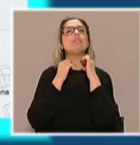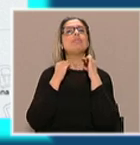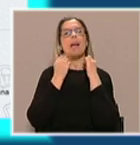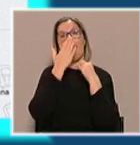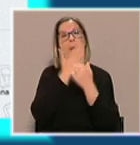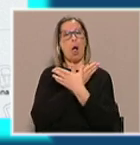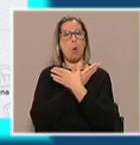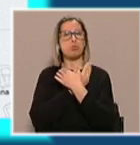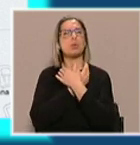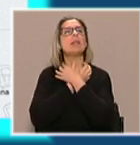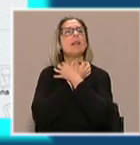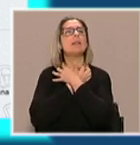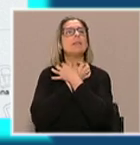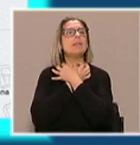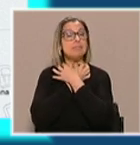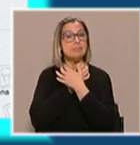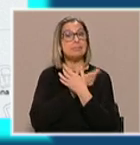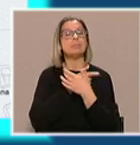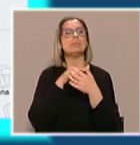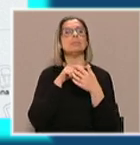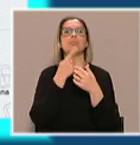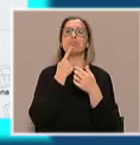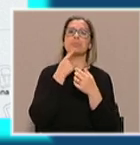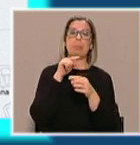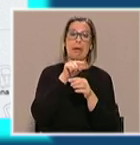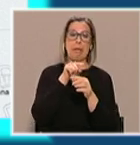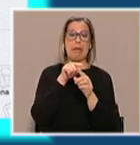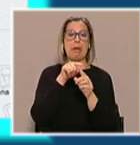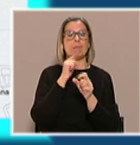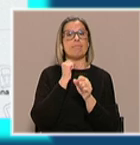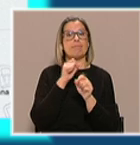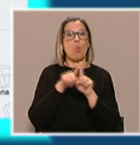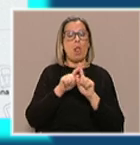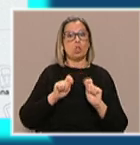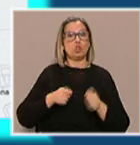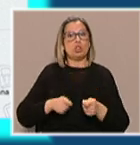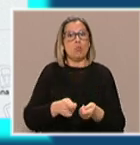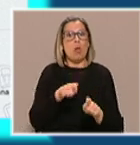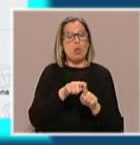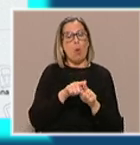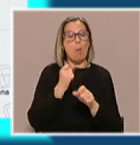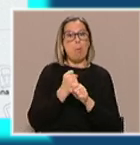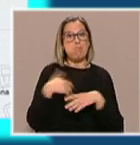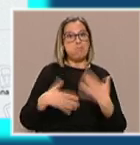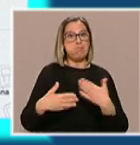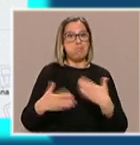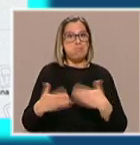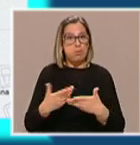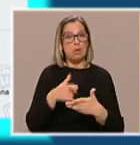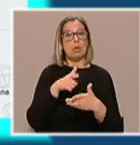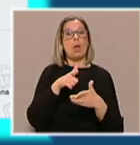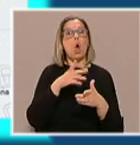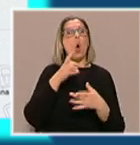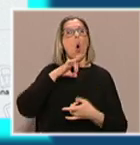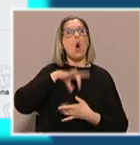da interpretação que dão, mas é muito fácil de identificar. A tireoide vai ser estimulada a secretar uma hormona, a